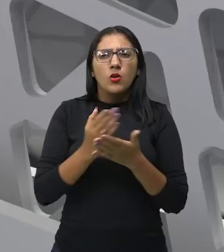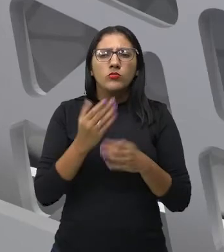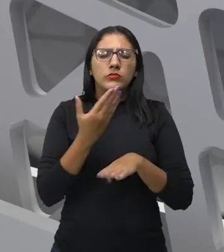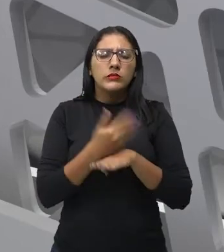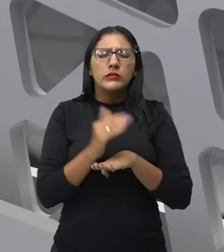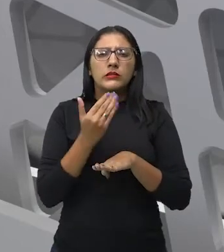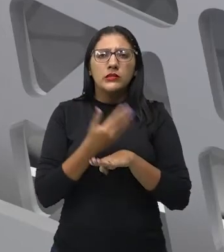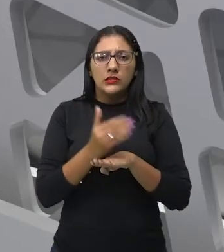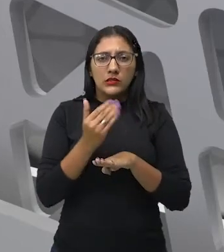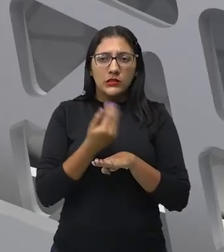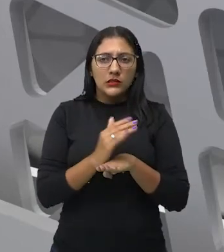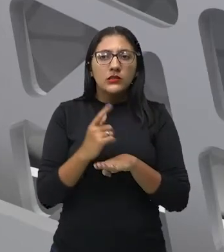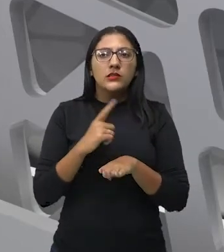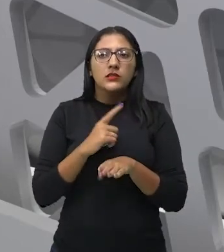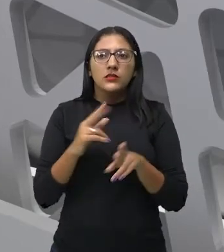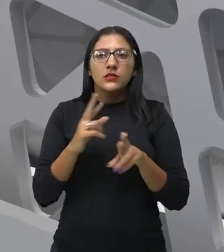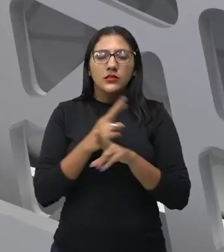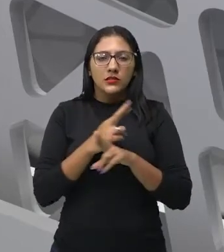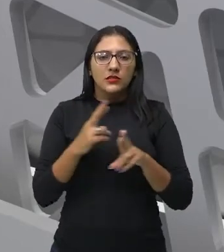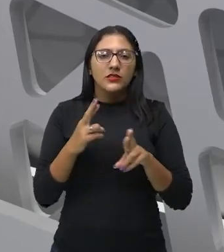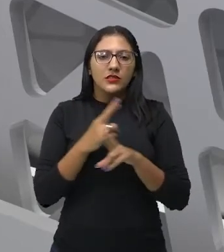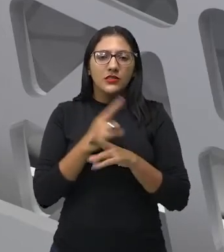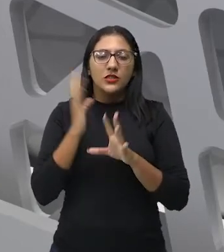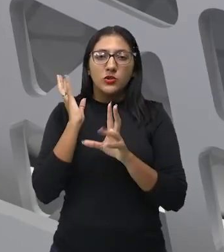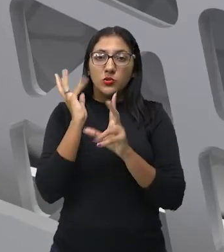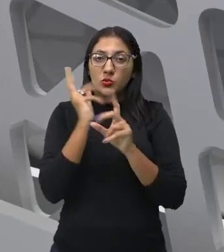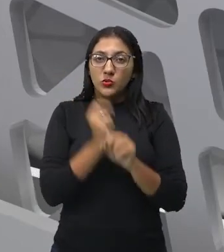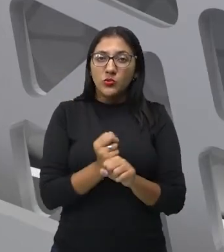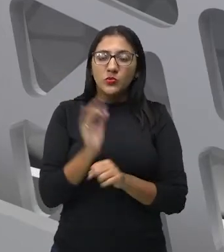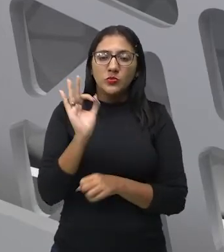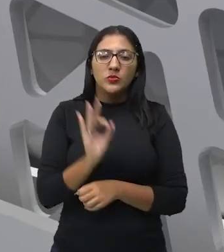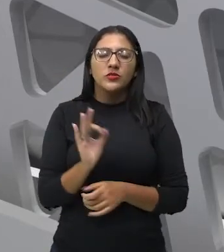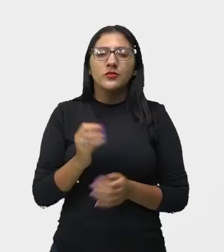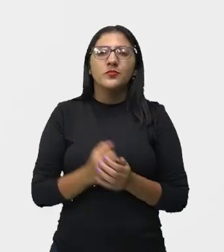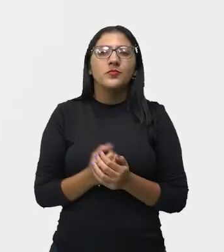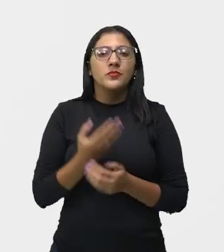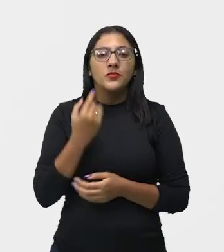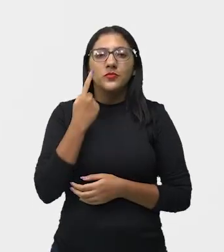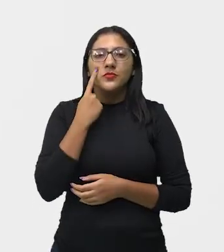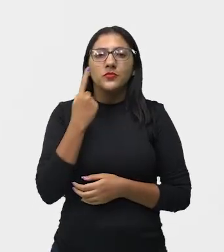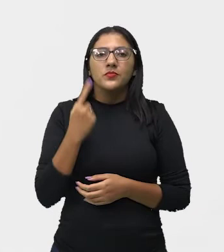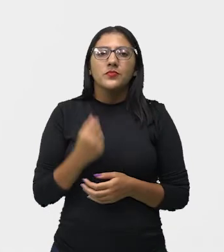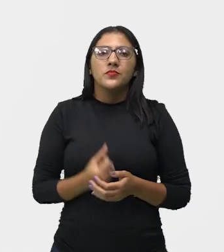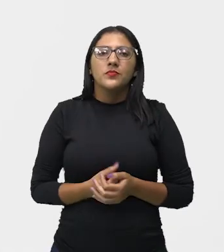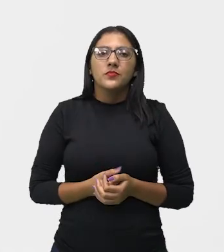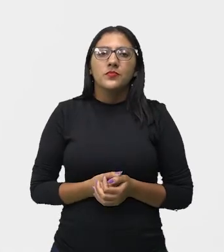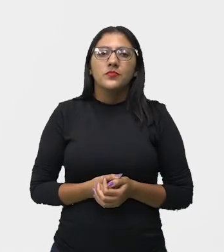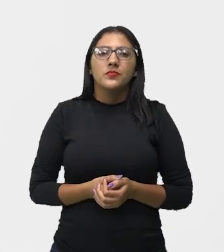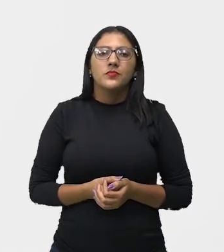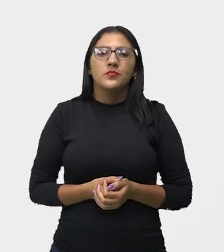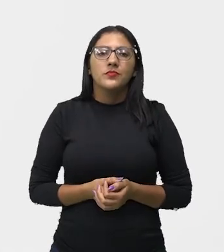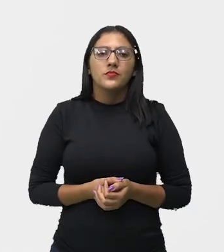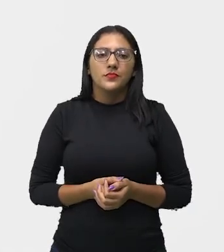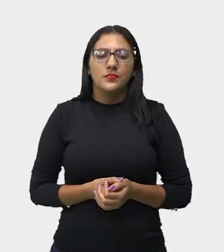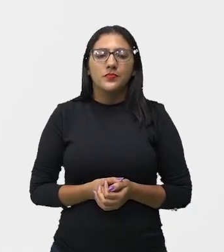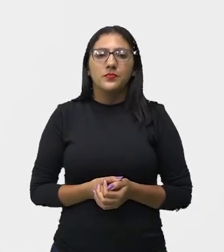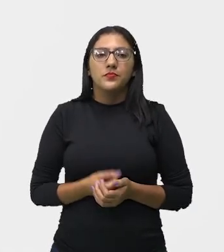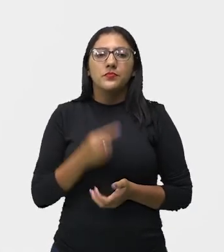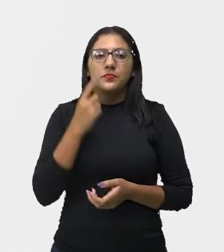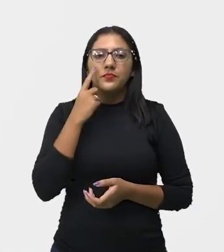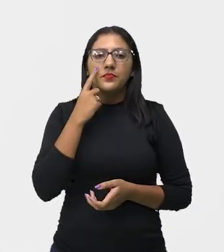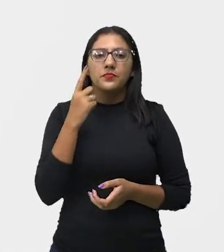problemas que envolvem o cálculo de juros. Acompanha comigo na tela. Olha